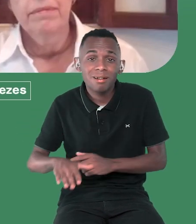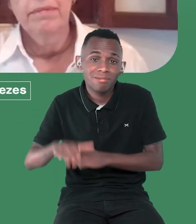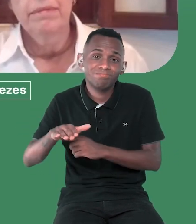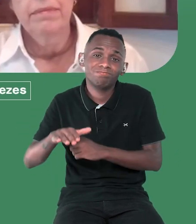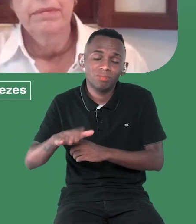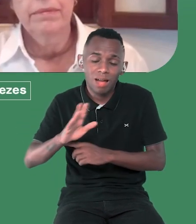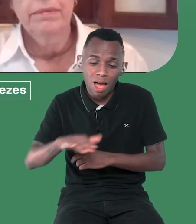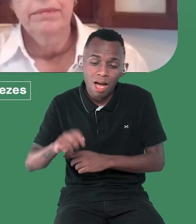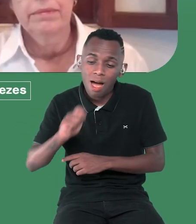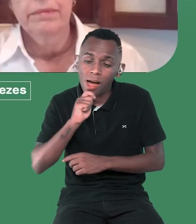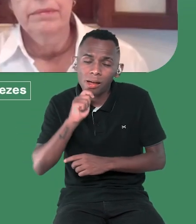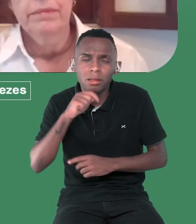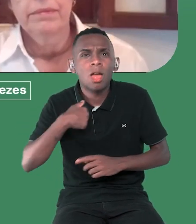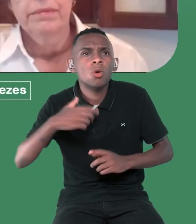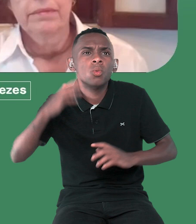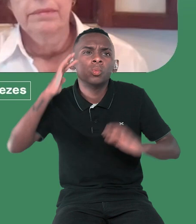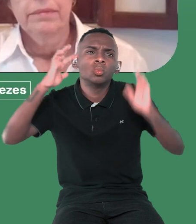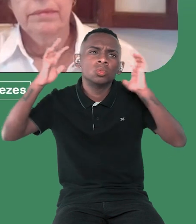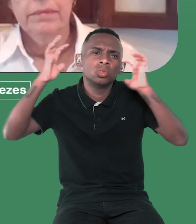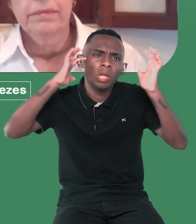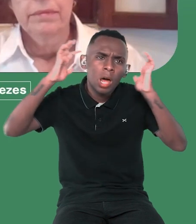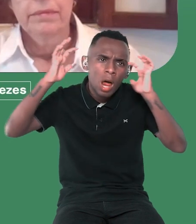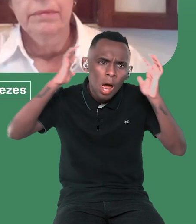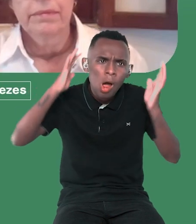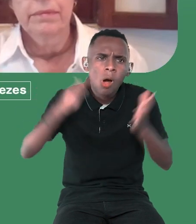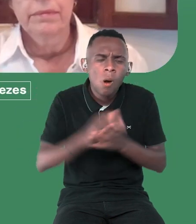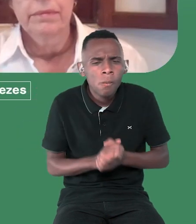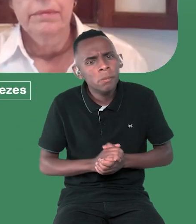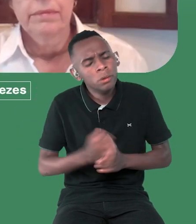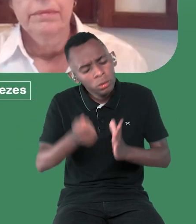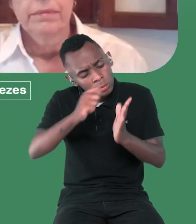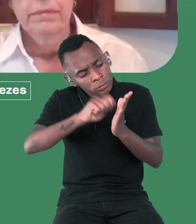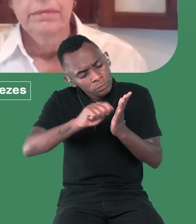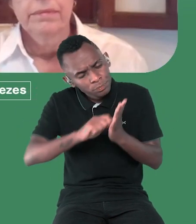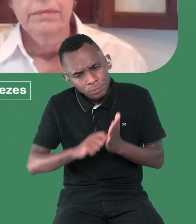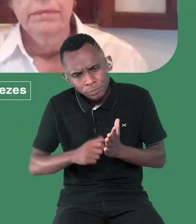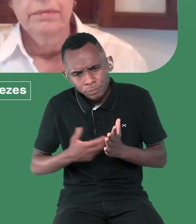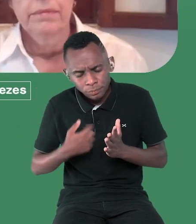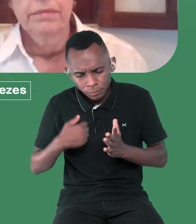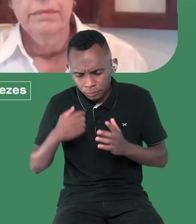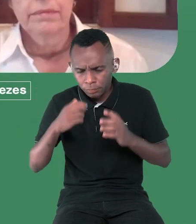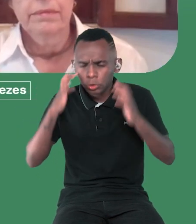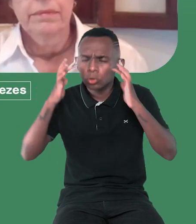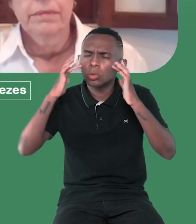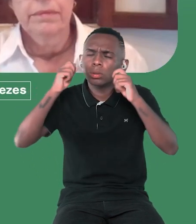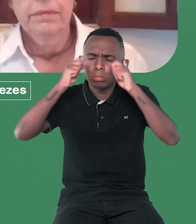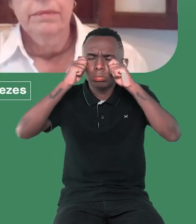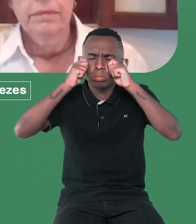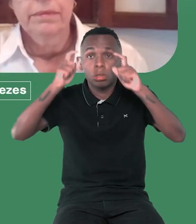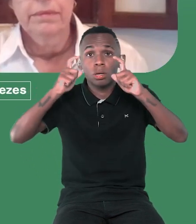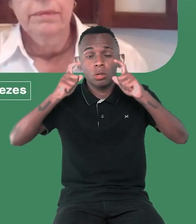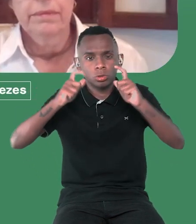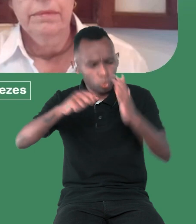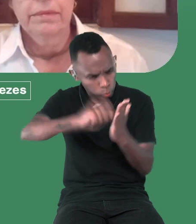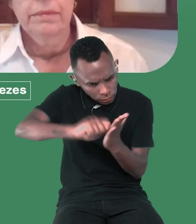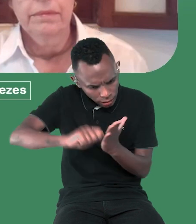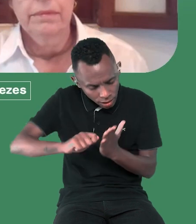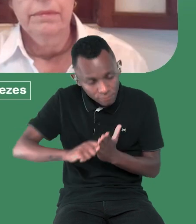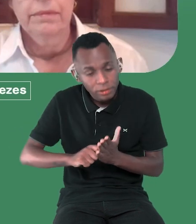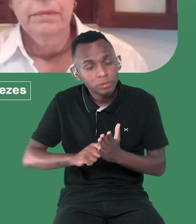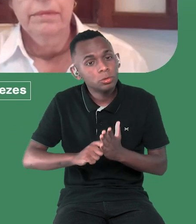história, sonhei há alguns anos atrás com essa história e acordei desse sonho e já escrevi o Sem